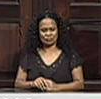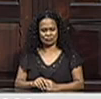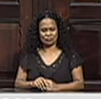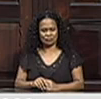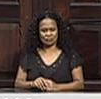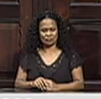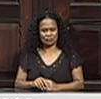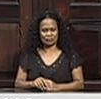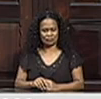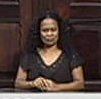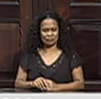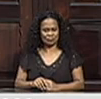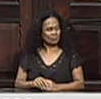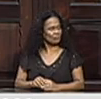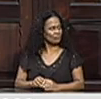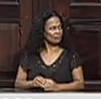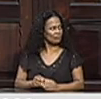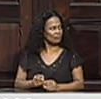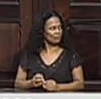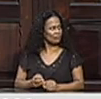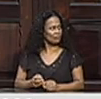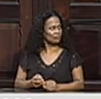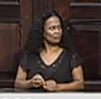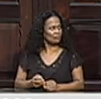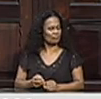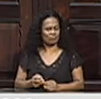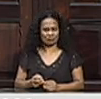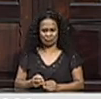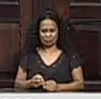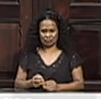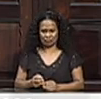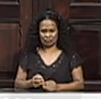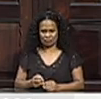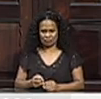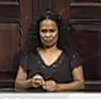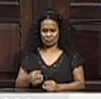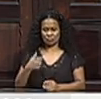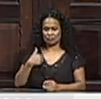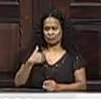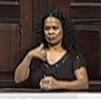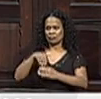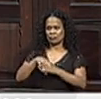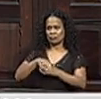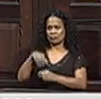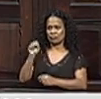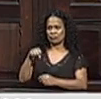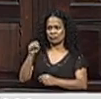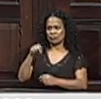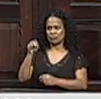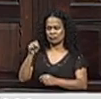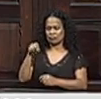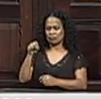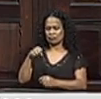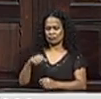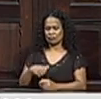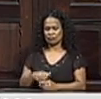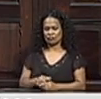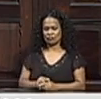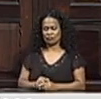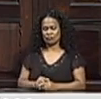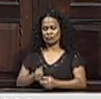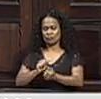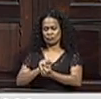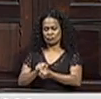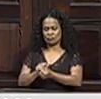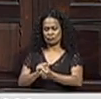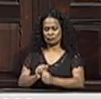Vende boi por minuto. Abre a porteira, Cidinha. Vende o boi por minuto. Meu parecer é Tanto que favorável, tem. presidente. Acompanha a CCJ? Acompanha a